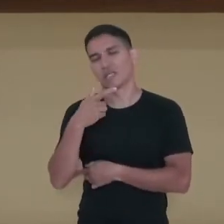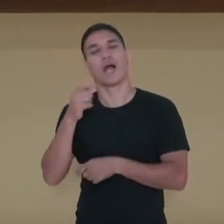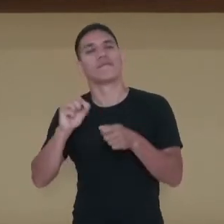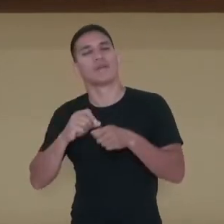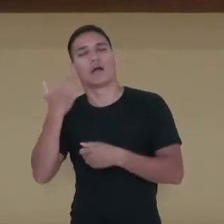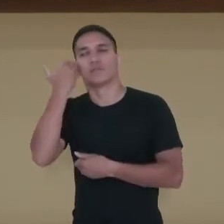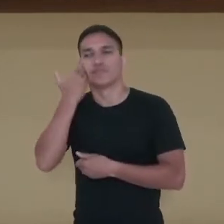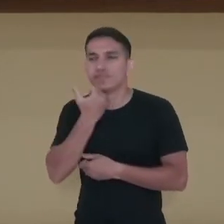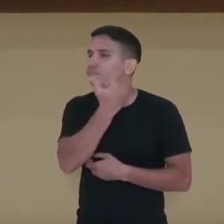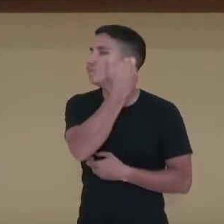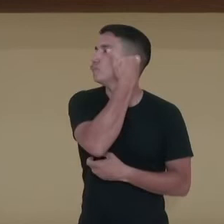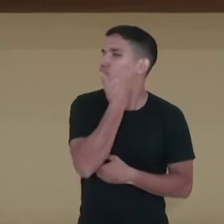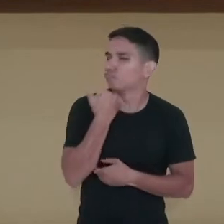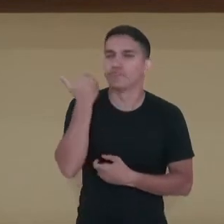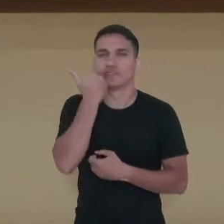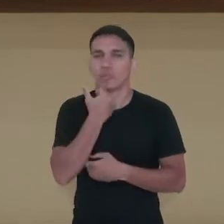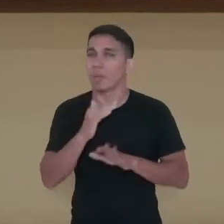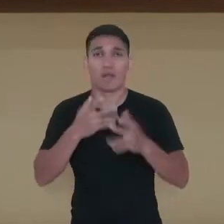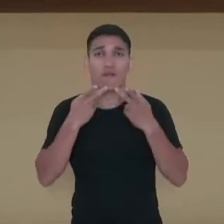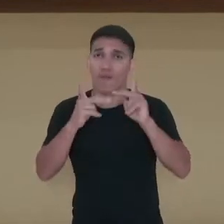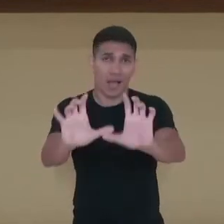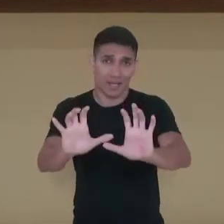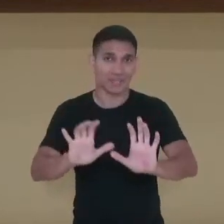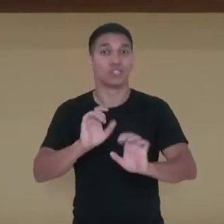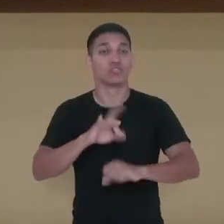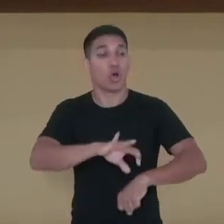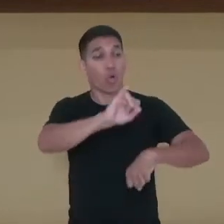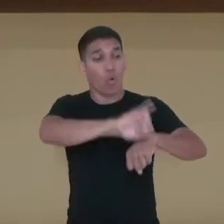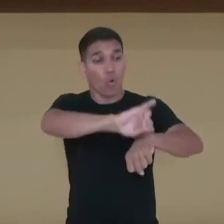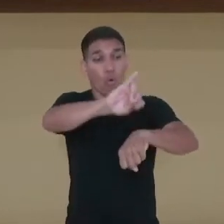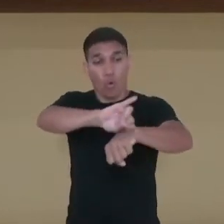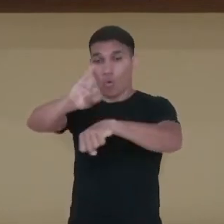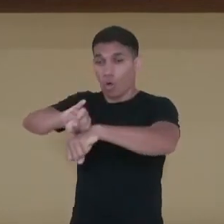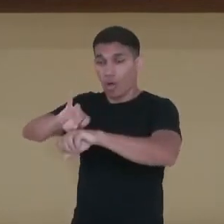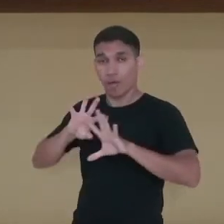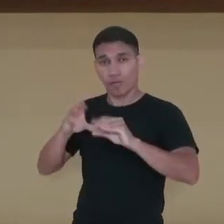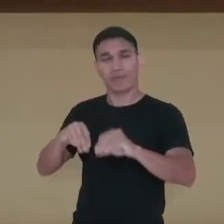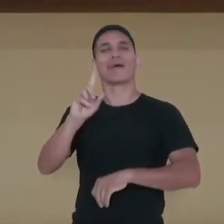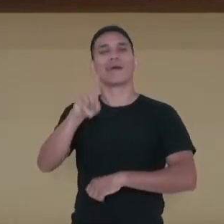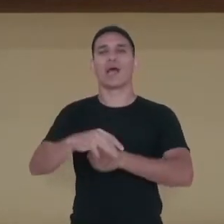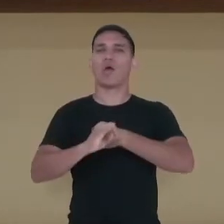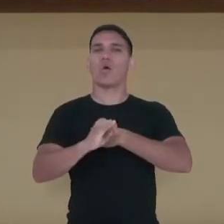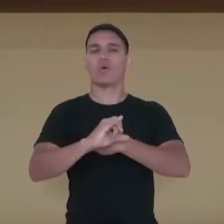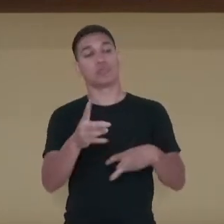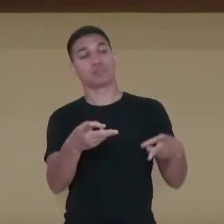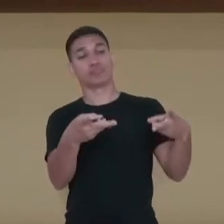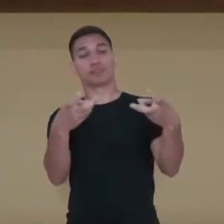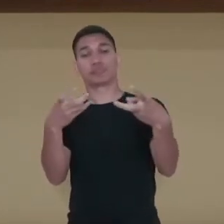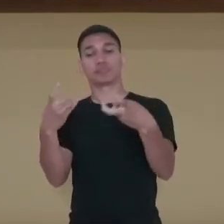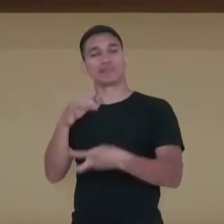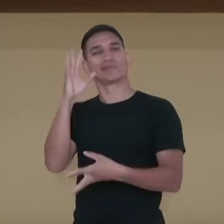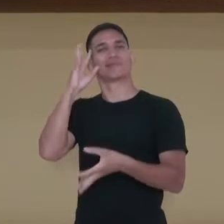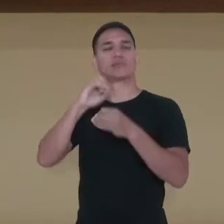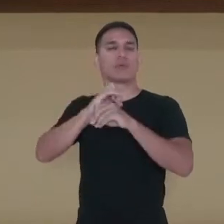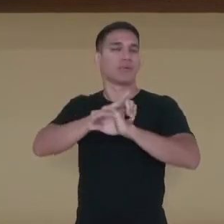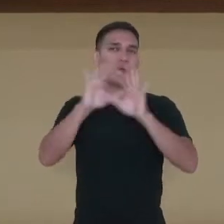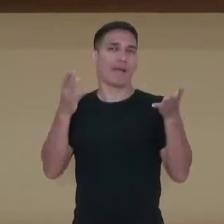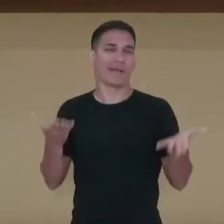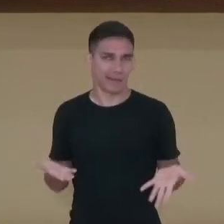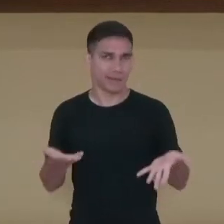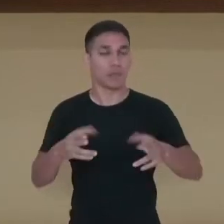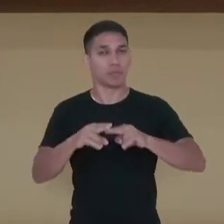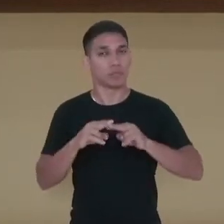tomou banho, mas ele não diz isso, ele só diz os objetos e é uma crônica, a gente consegue perceber perfeitamente o que ele está falando. Então